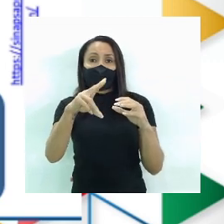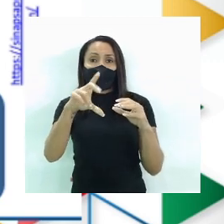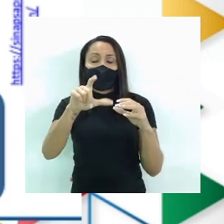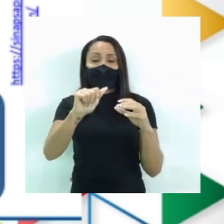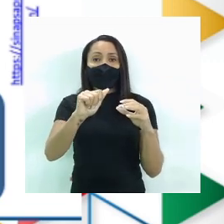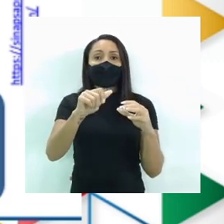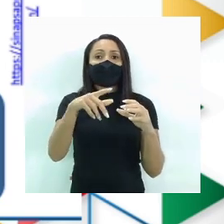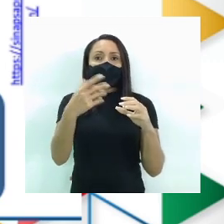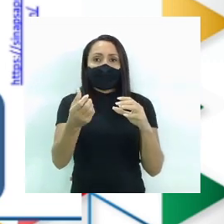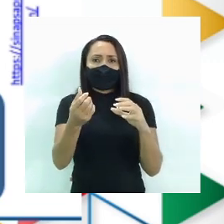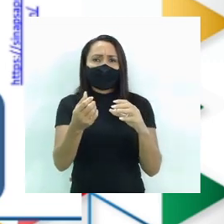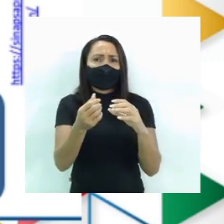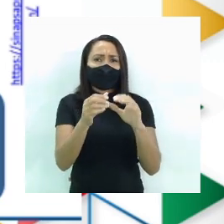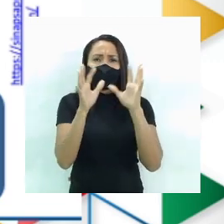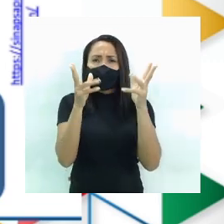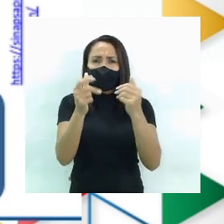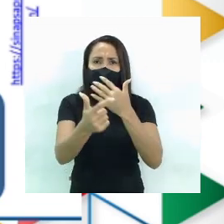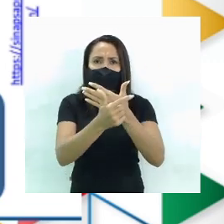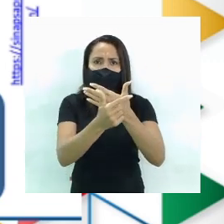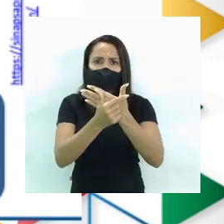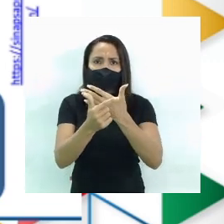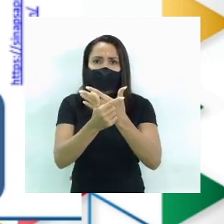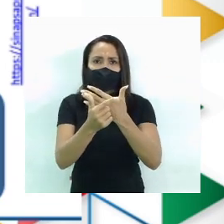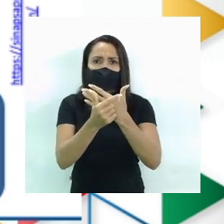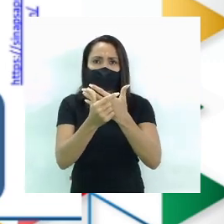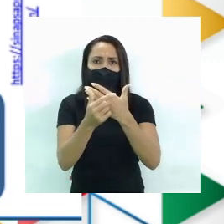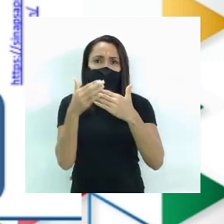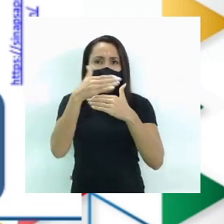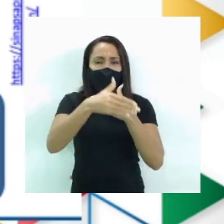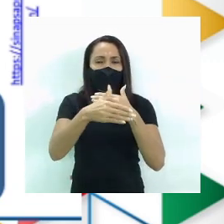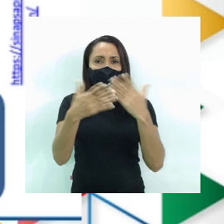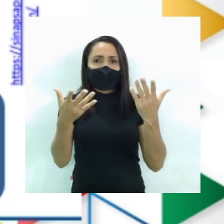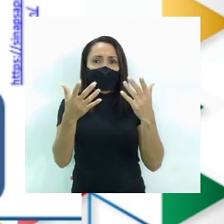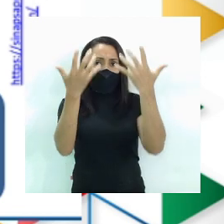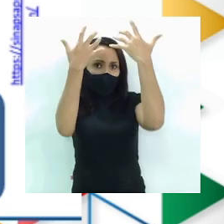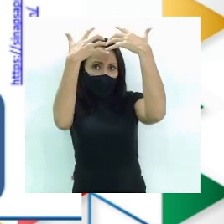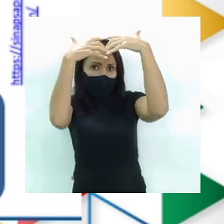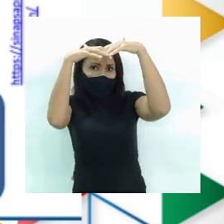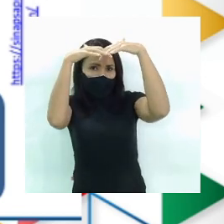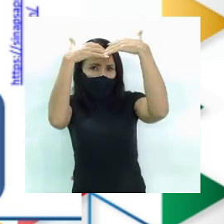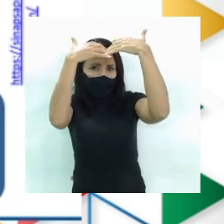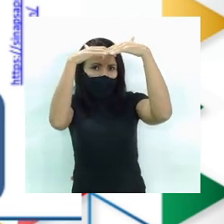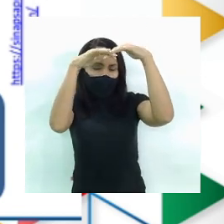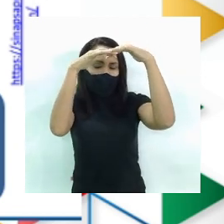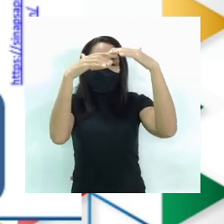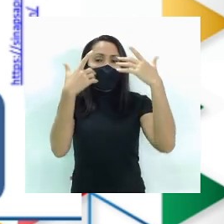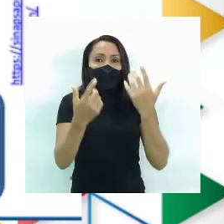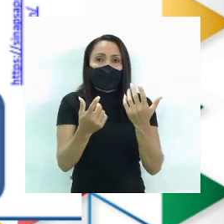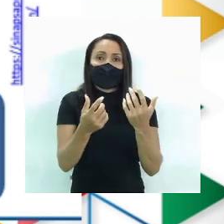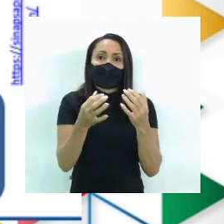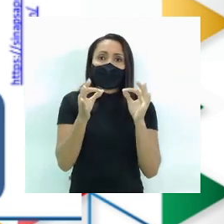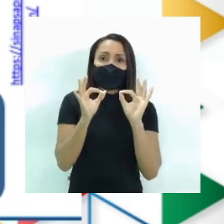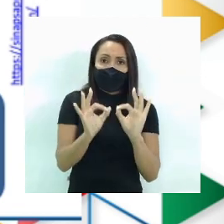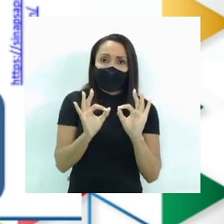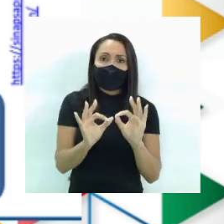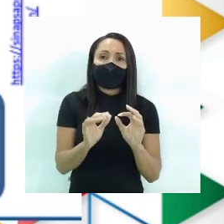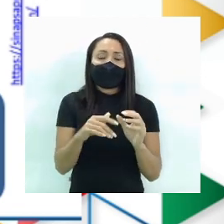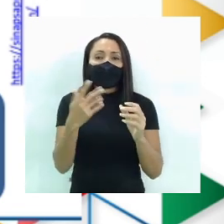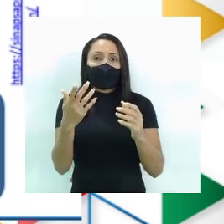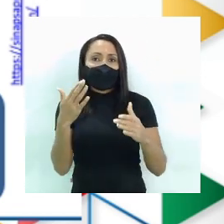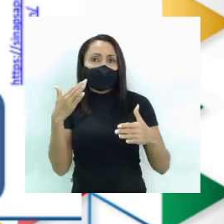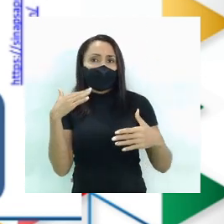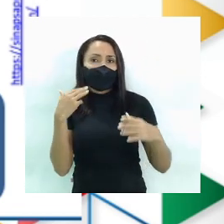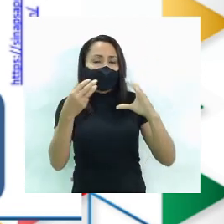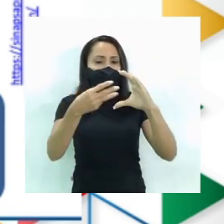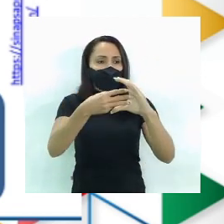Então, todas essas funções fazem parte do sistema nervoso, do neurônio, tá certo? Nós temos os detritos, o corpo